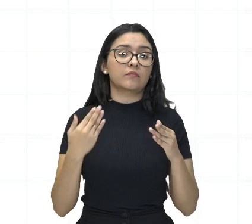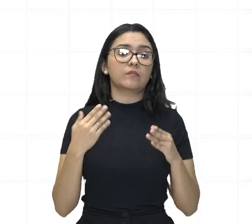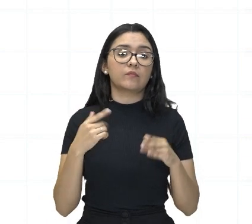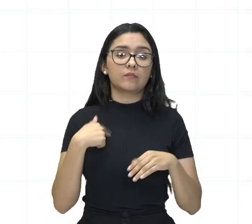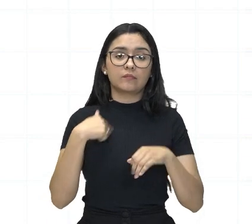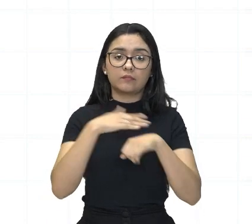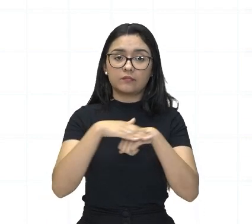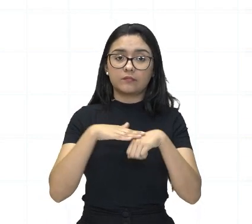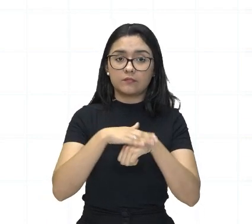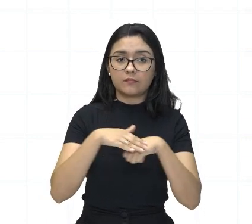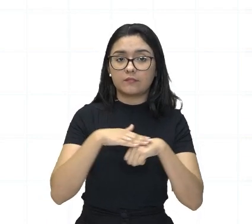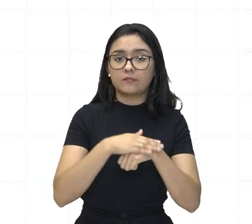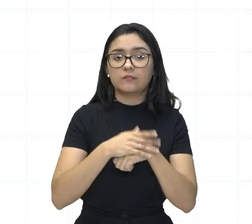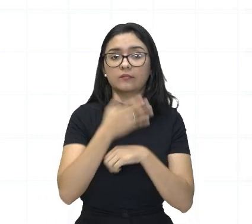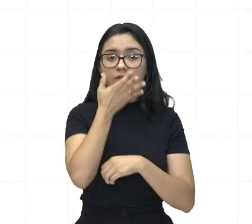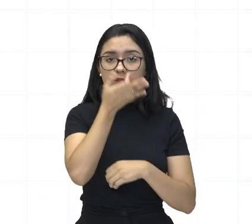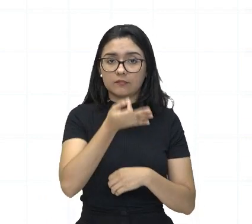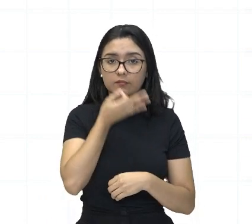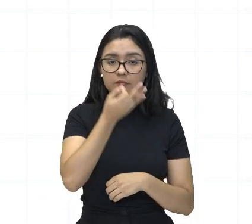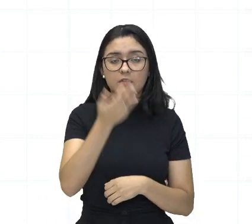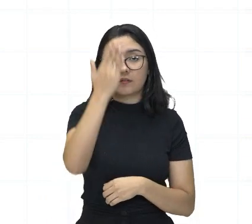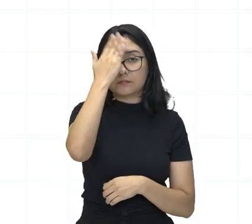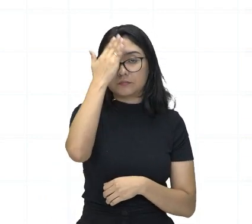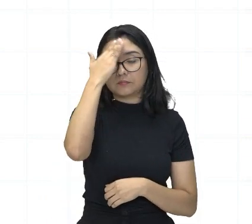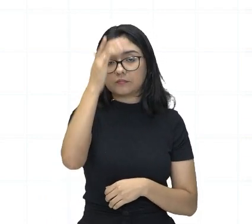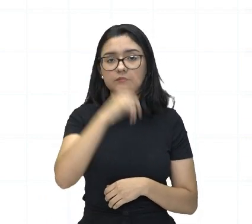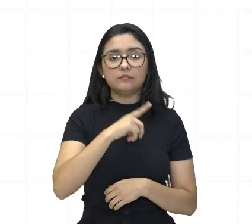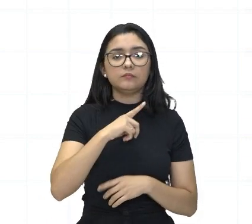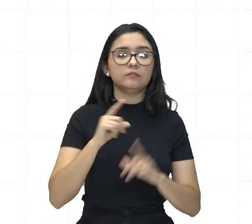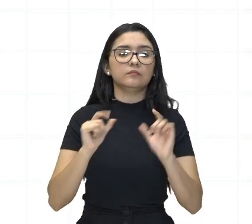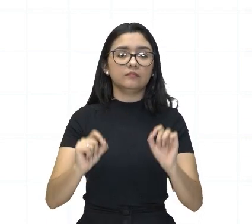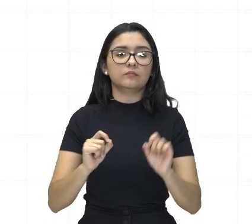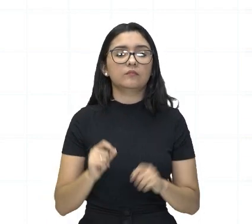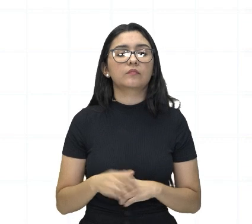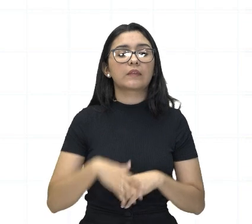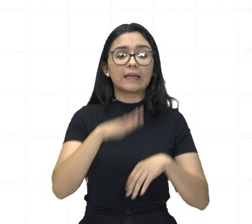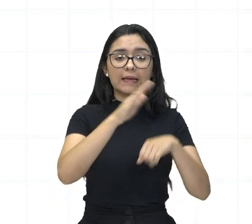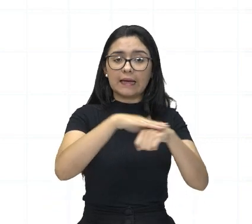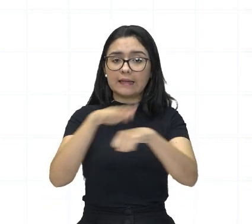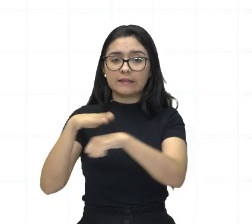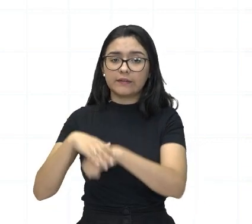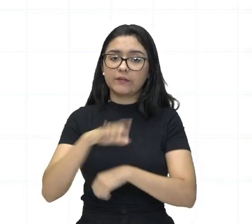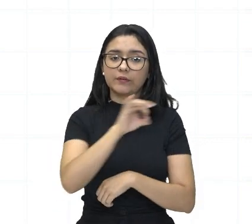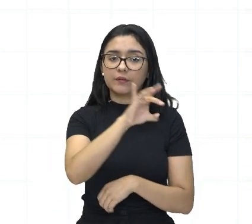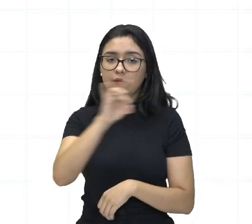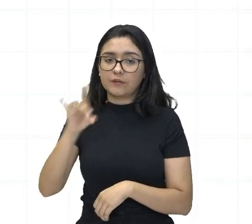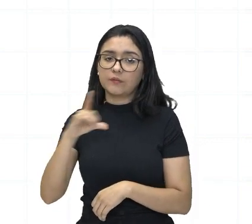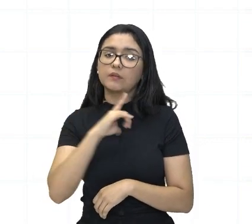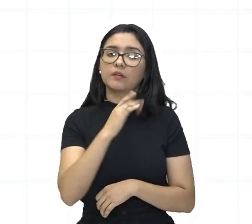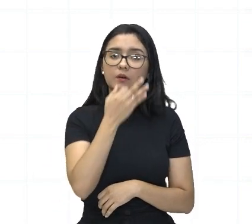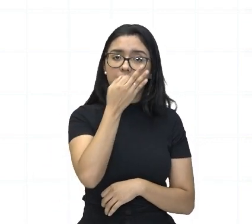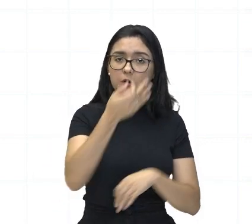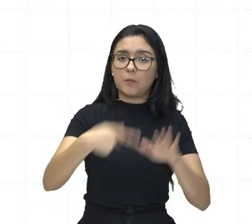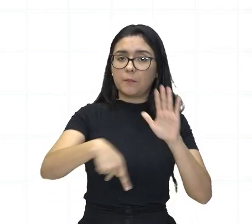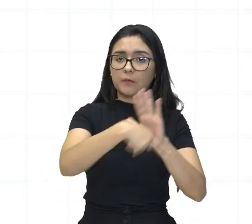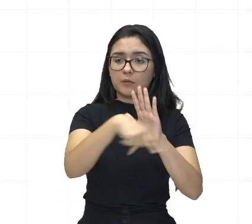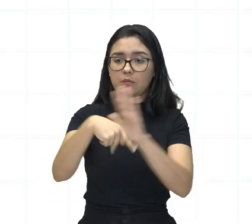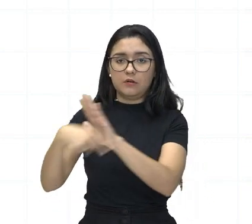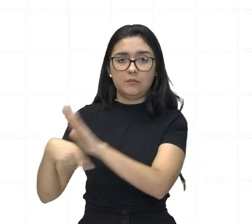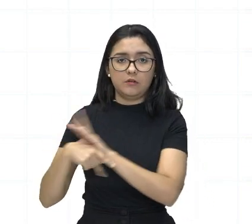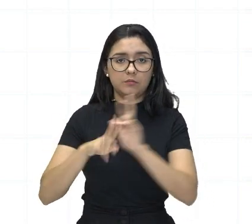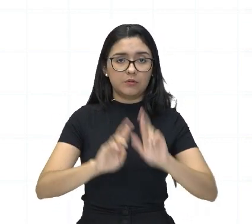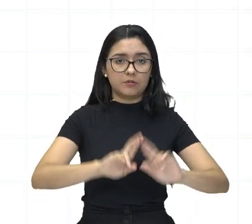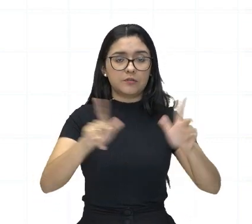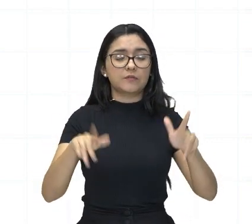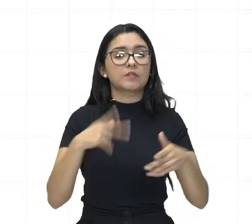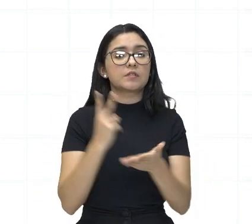conversa argumentativa, sabemos que nós vamos ter a presença de opiniões que são defendidas por argumentos. Então, toda vez